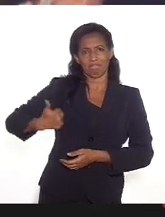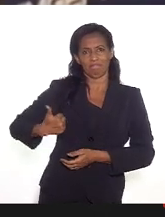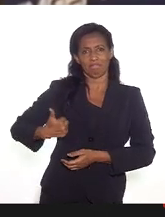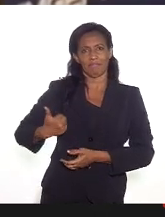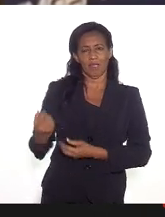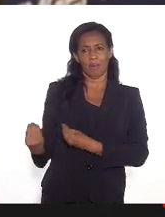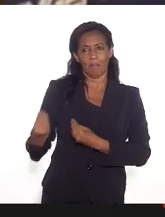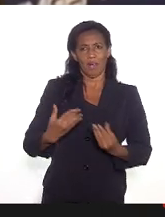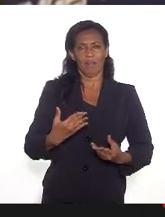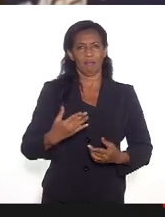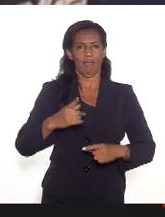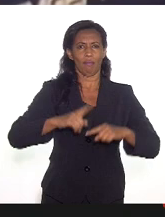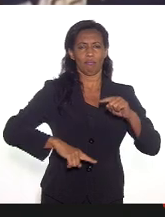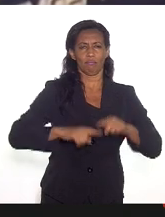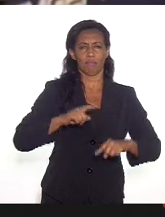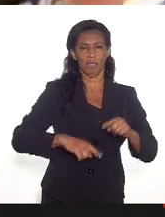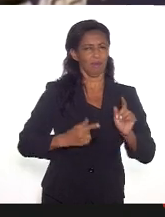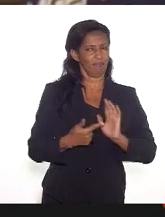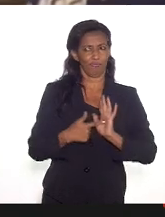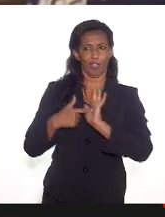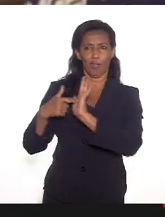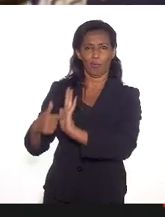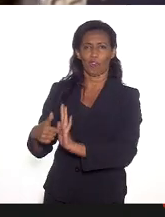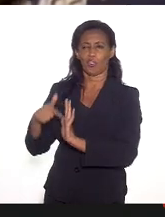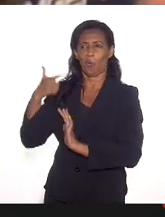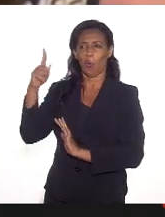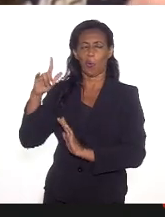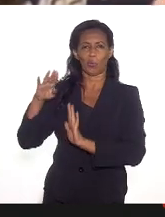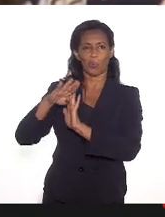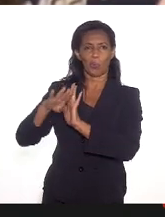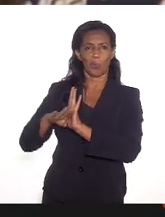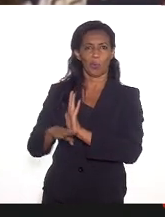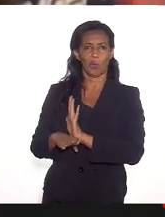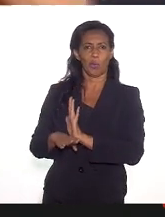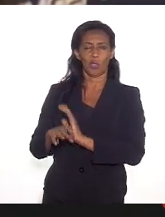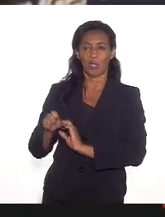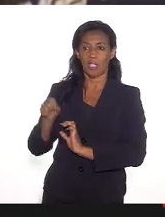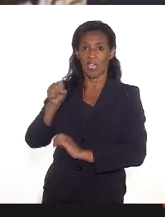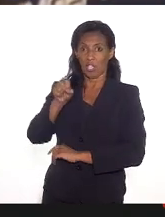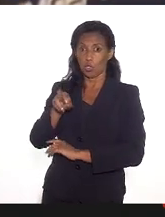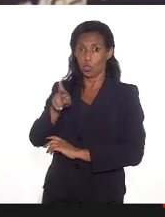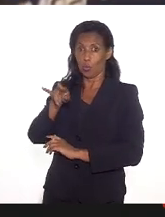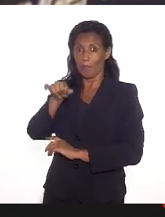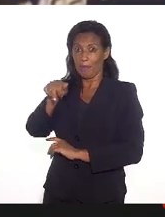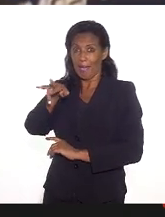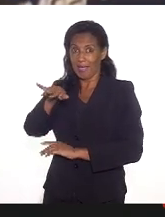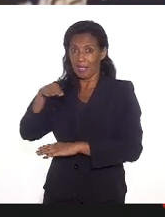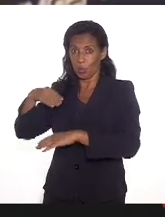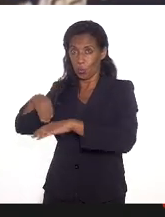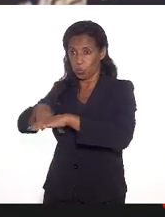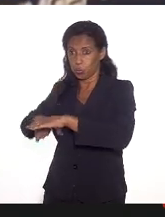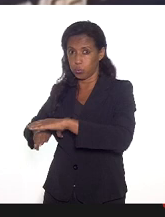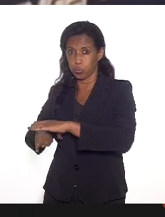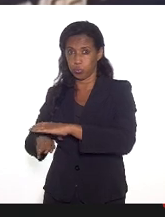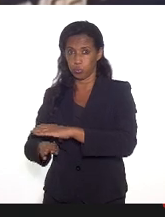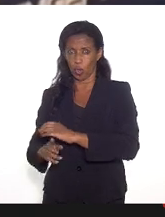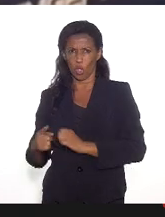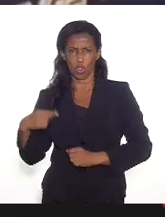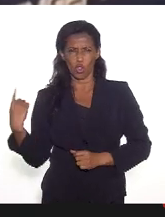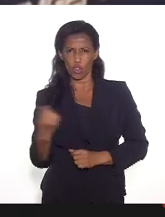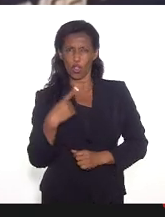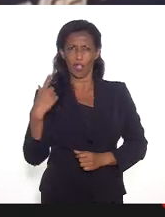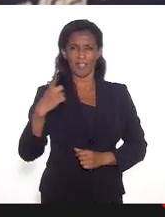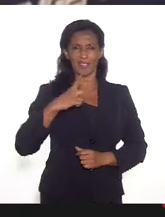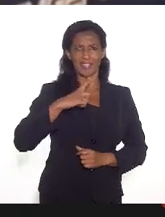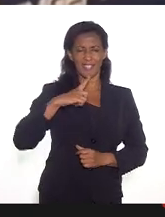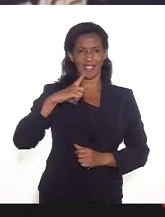E nós mostramos para eles, em função de outro programa, que é o de submarinos, que nós aqui fornecemos válvulas